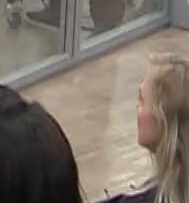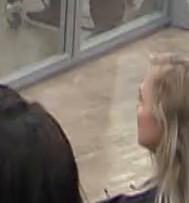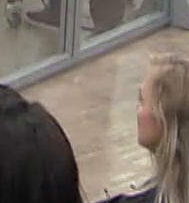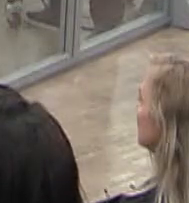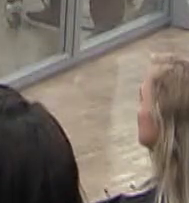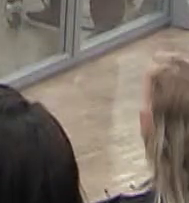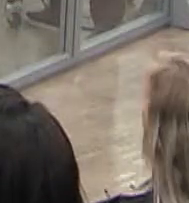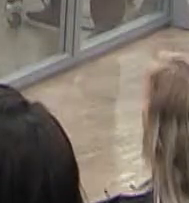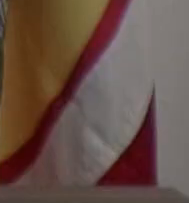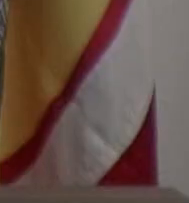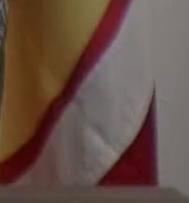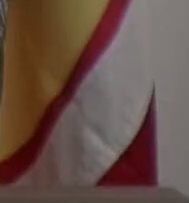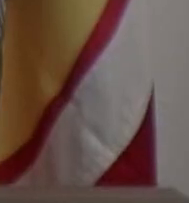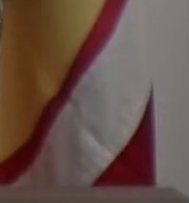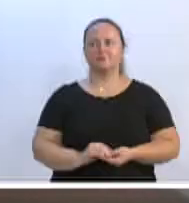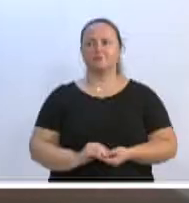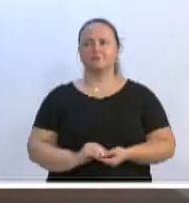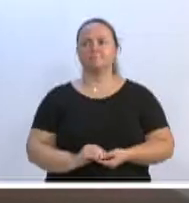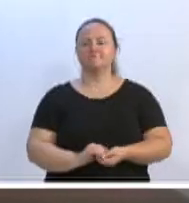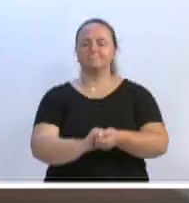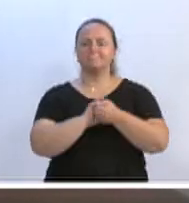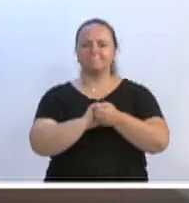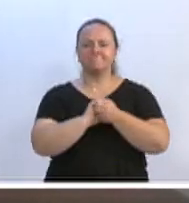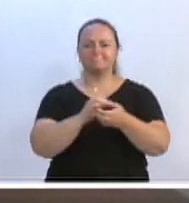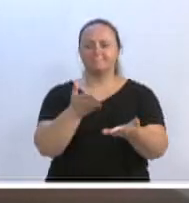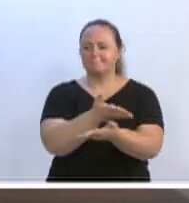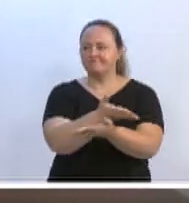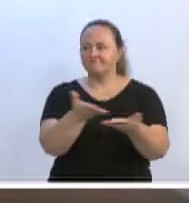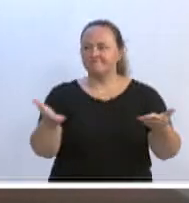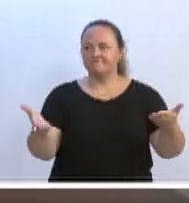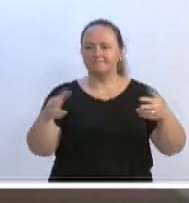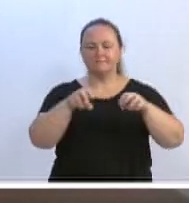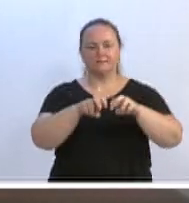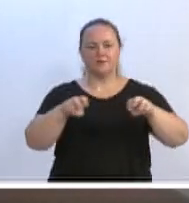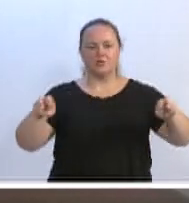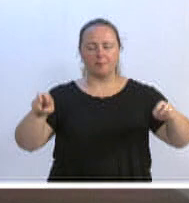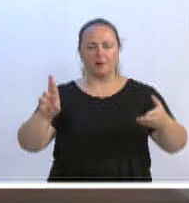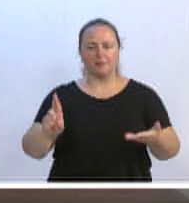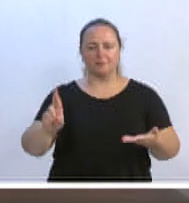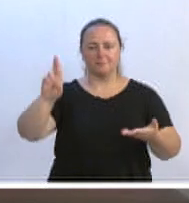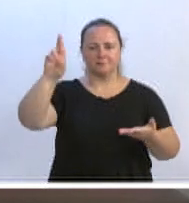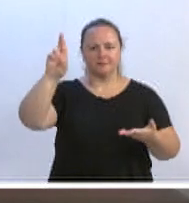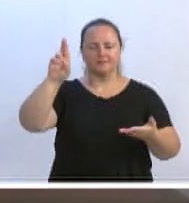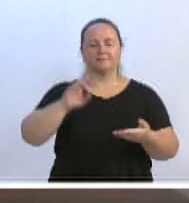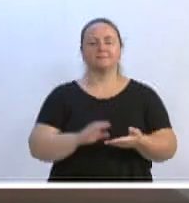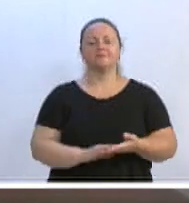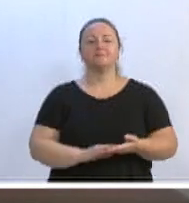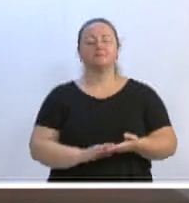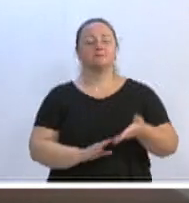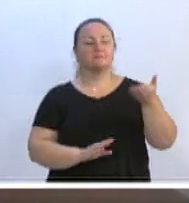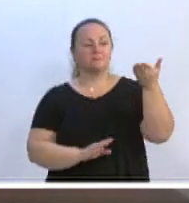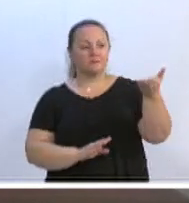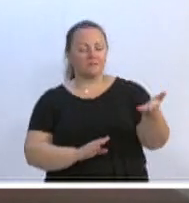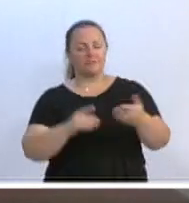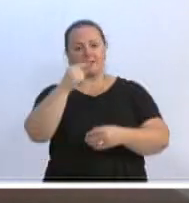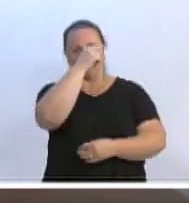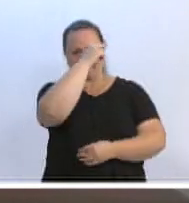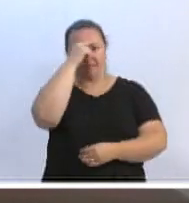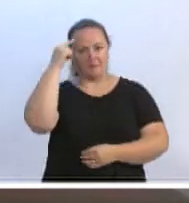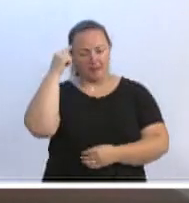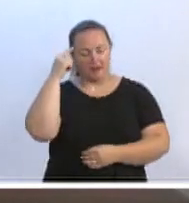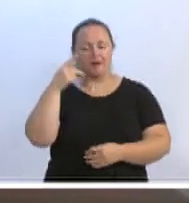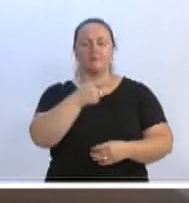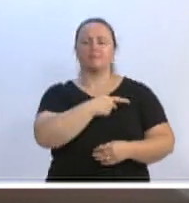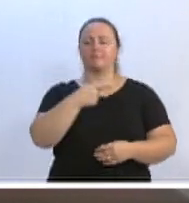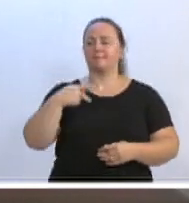Queremos cumprimentar a toda a mesa, em especial o presidente Marcos da Rosa, pastores